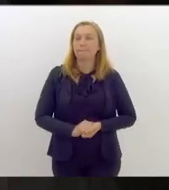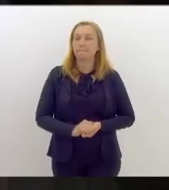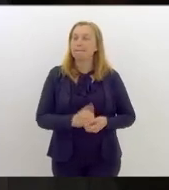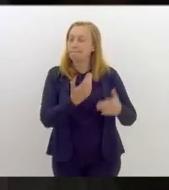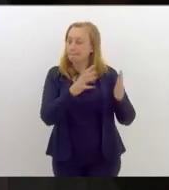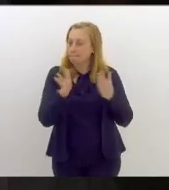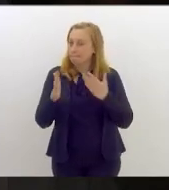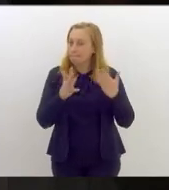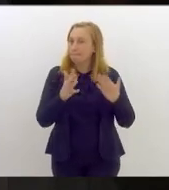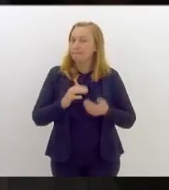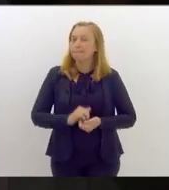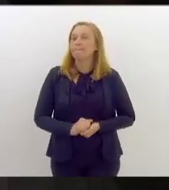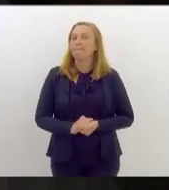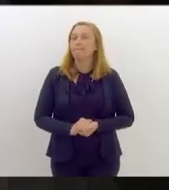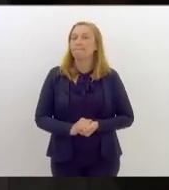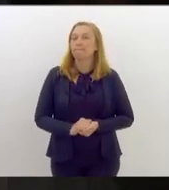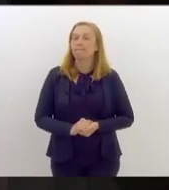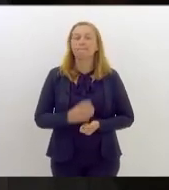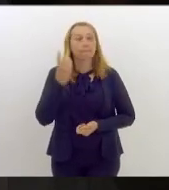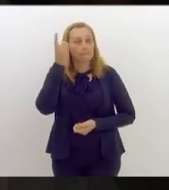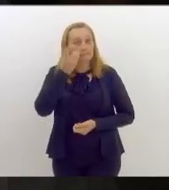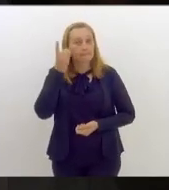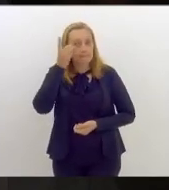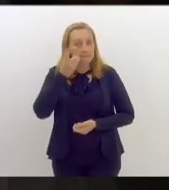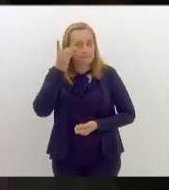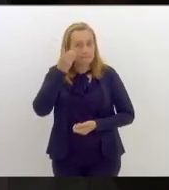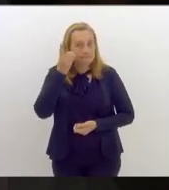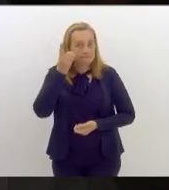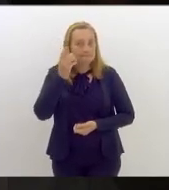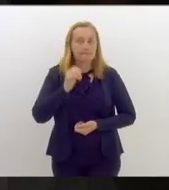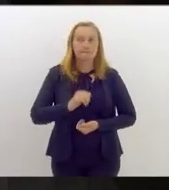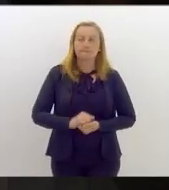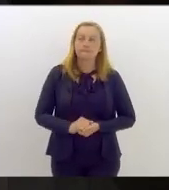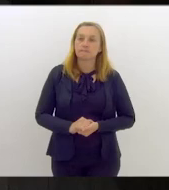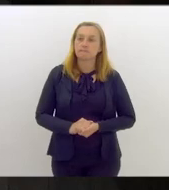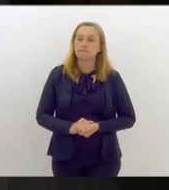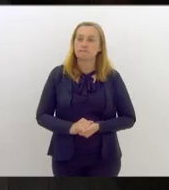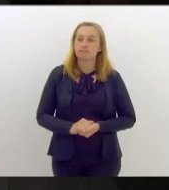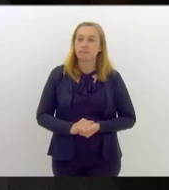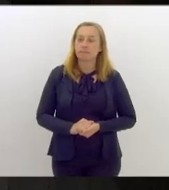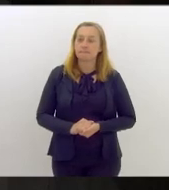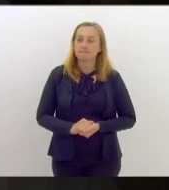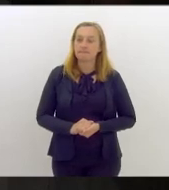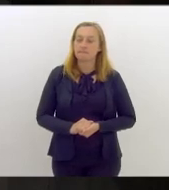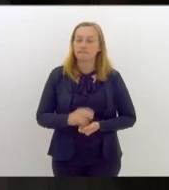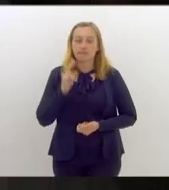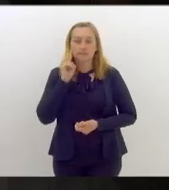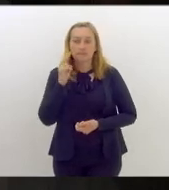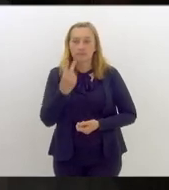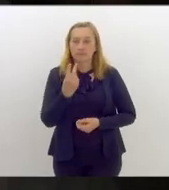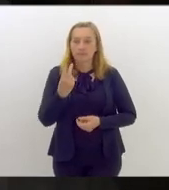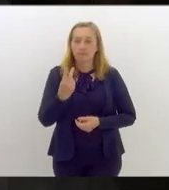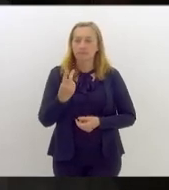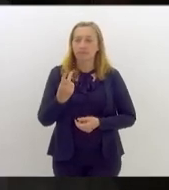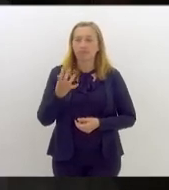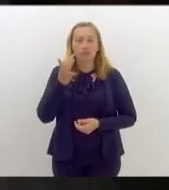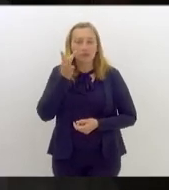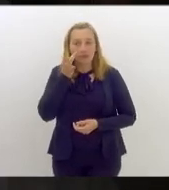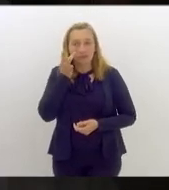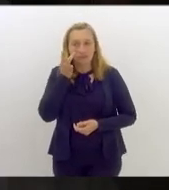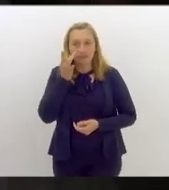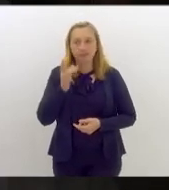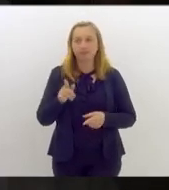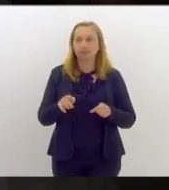cumprimentar as senhoras deputadas e senhores deputados que nos assistem